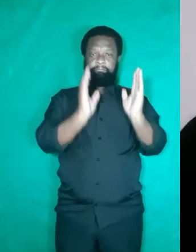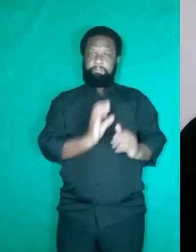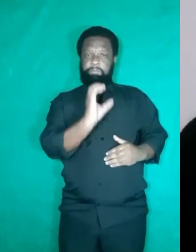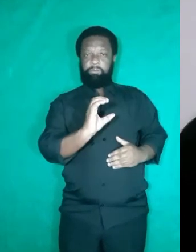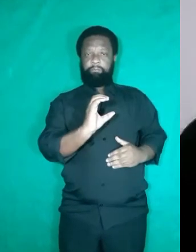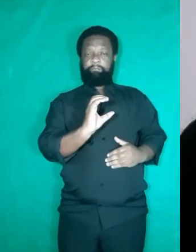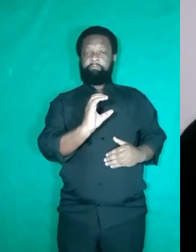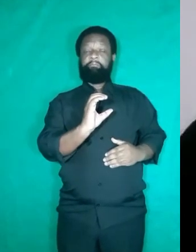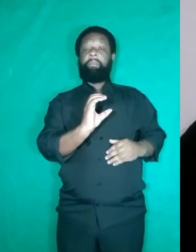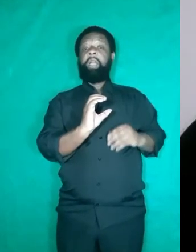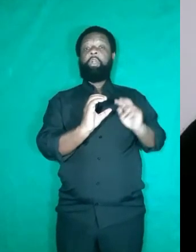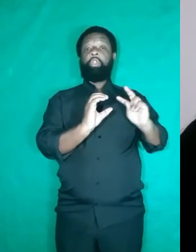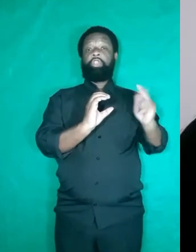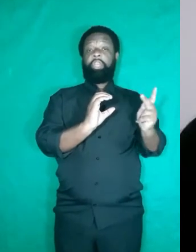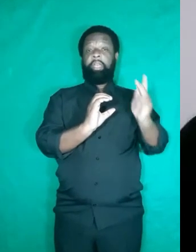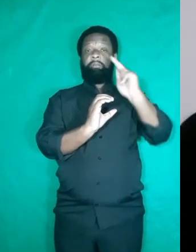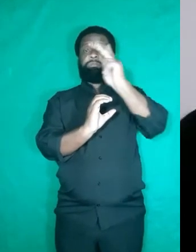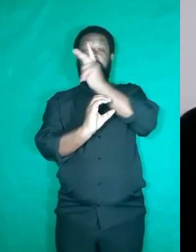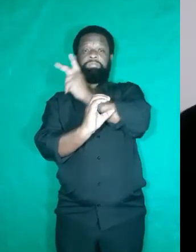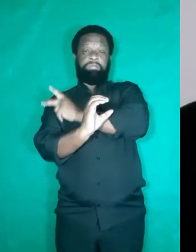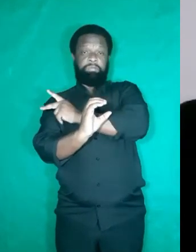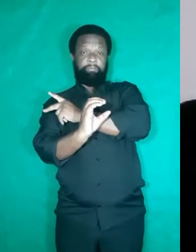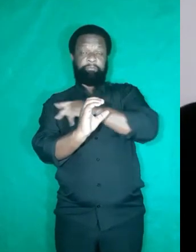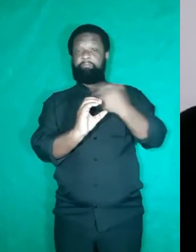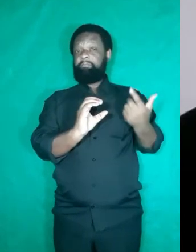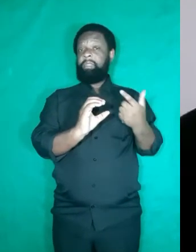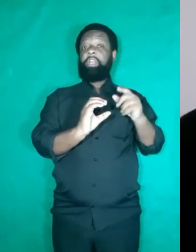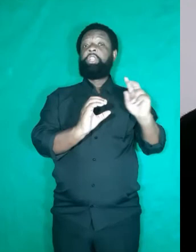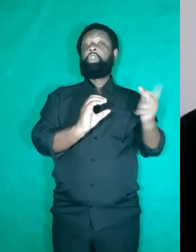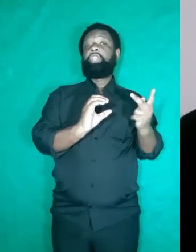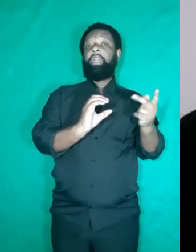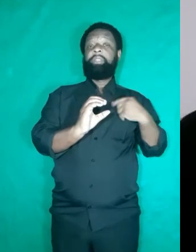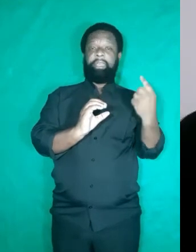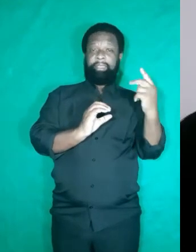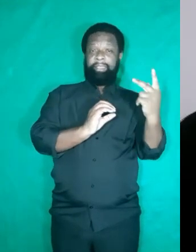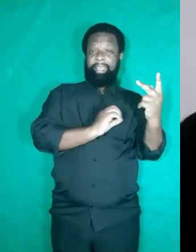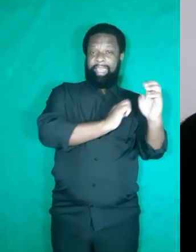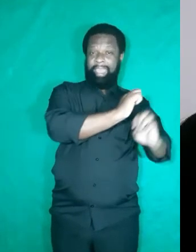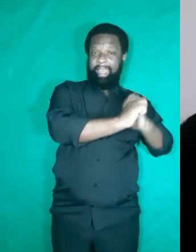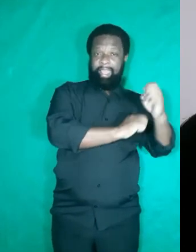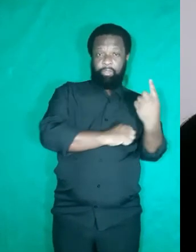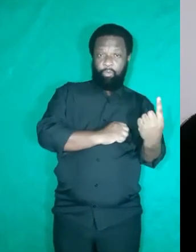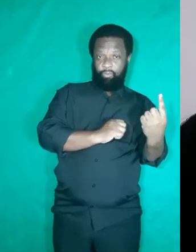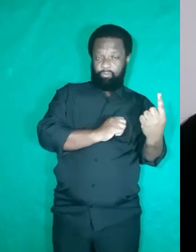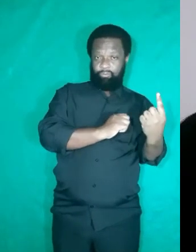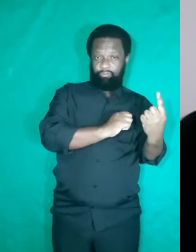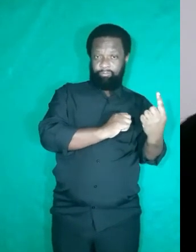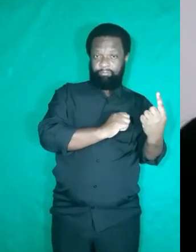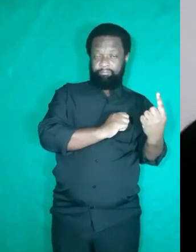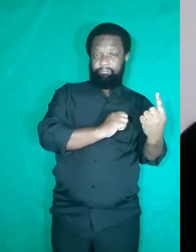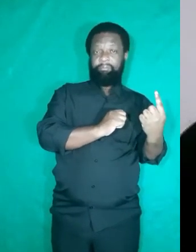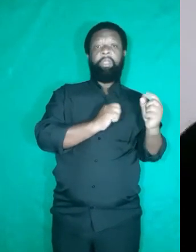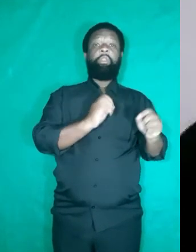volta, os hidrogênios com um elétron na camada de valência e o carbono com